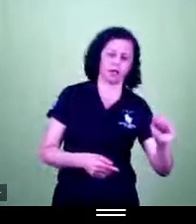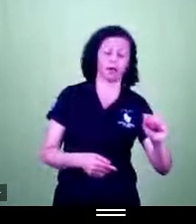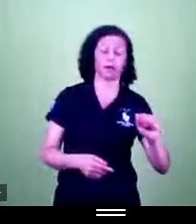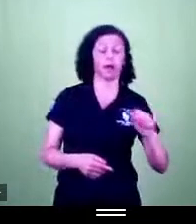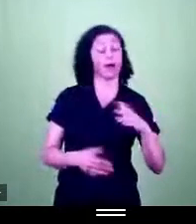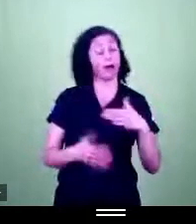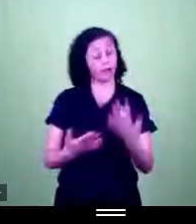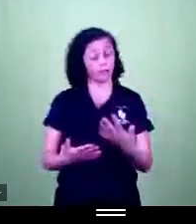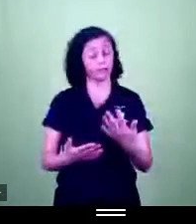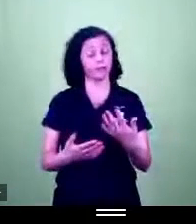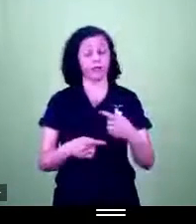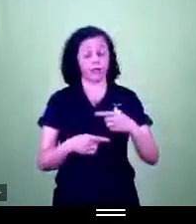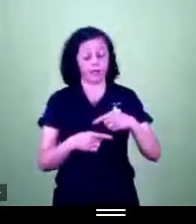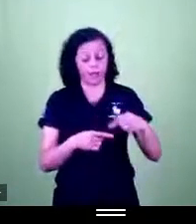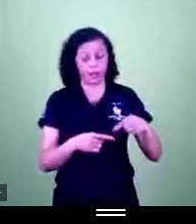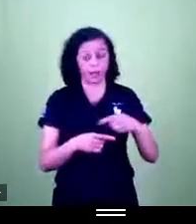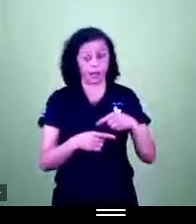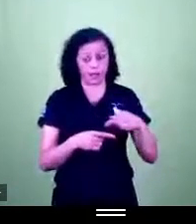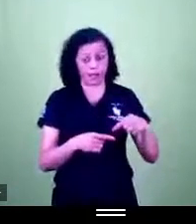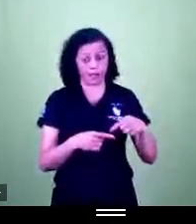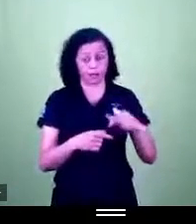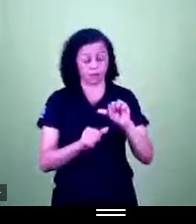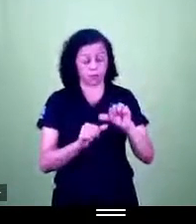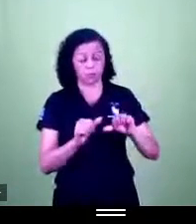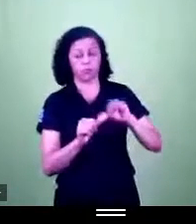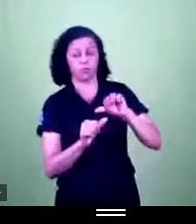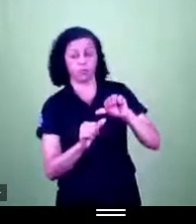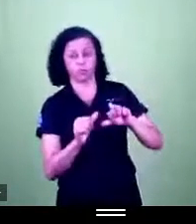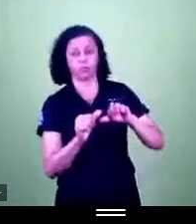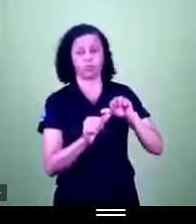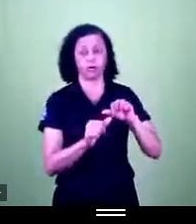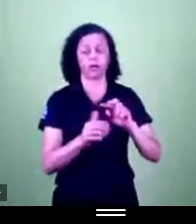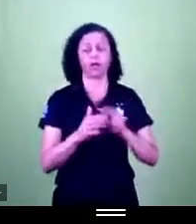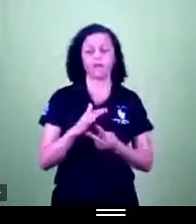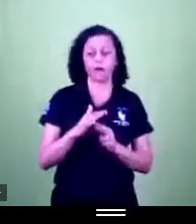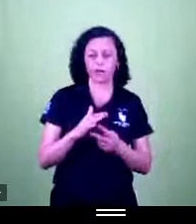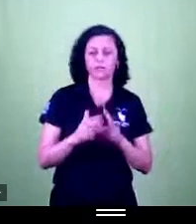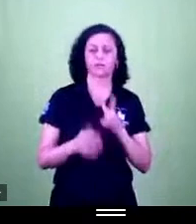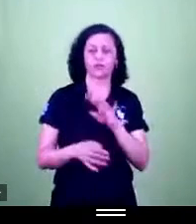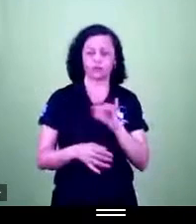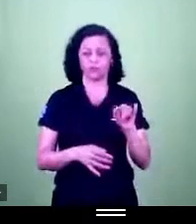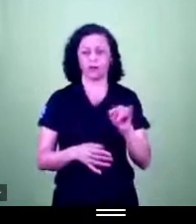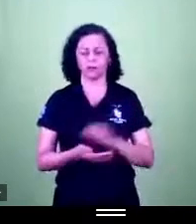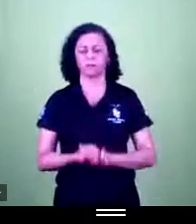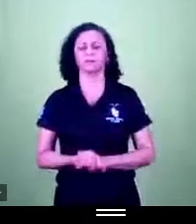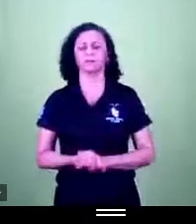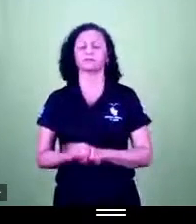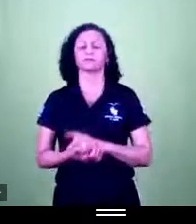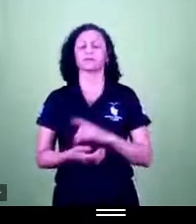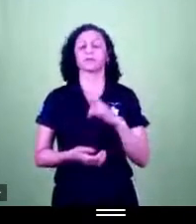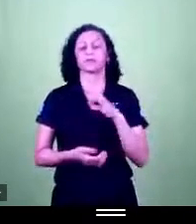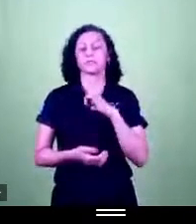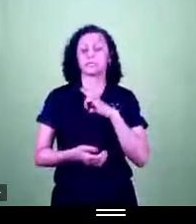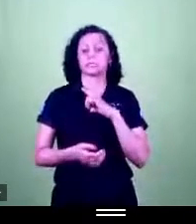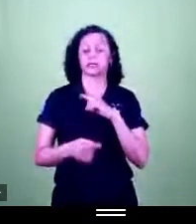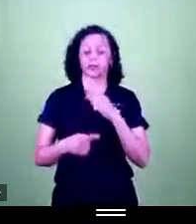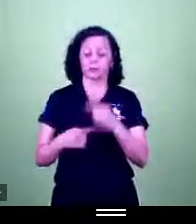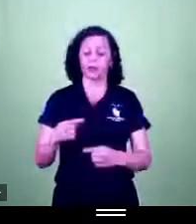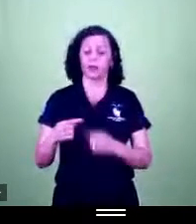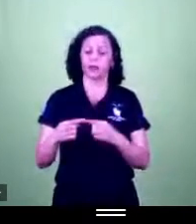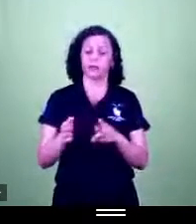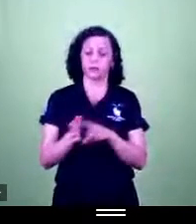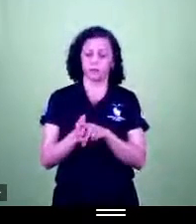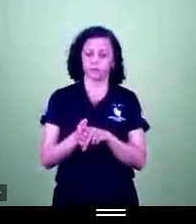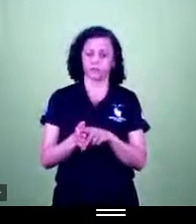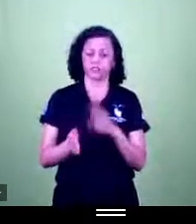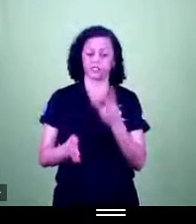né? Se eu tenho uma fonte de corrente de 2 A, para simplificar a análise, e uma resistência de 3 ohms, qual